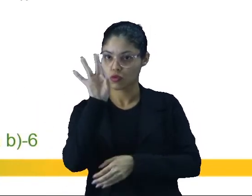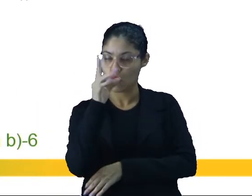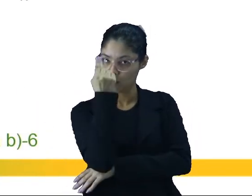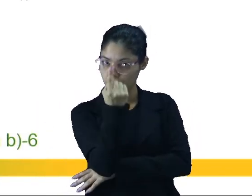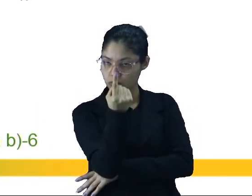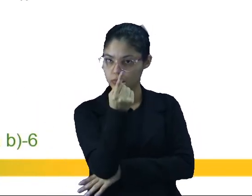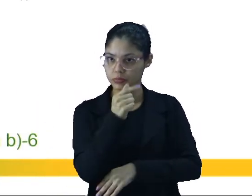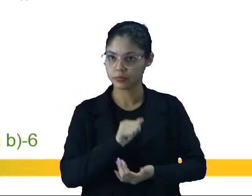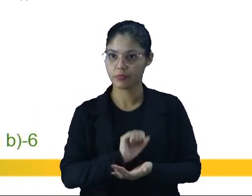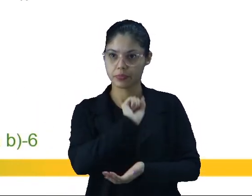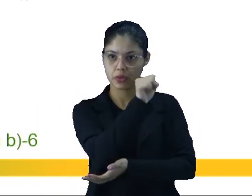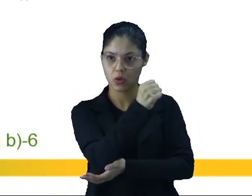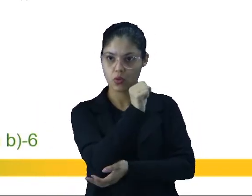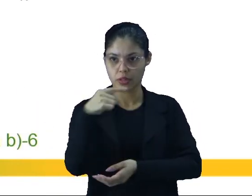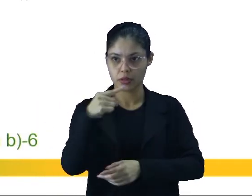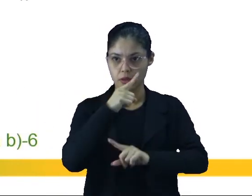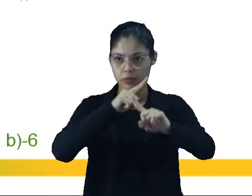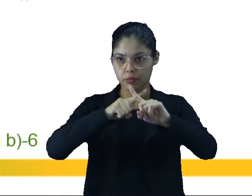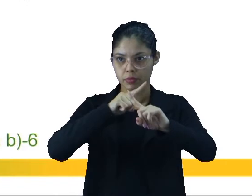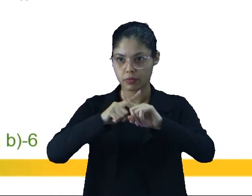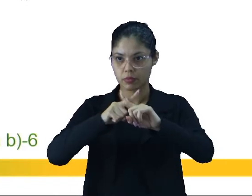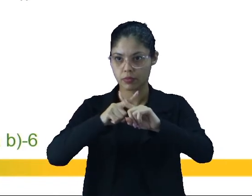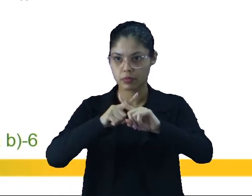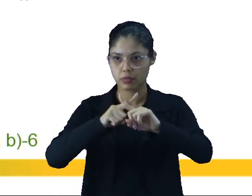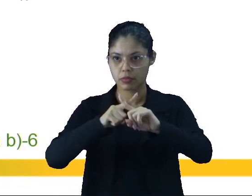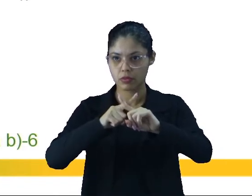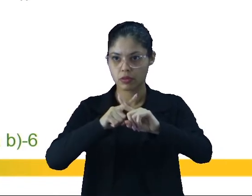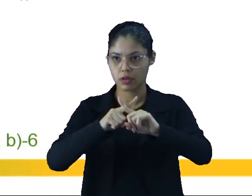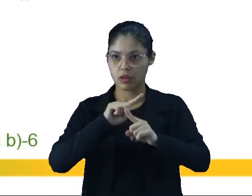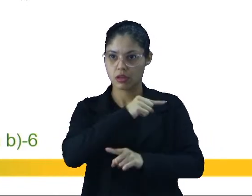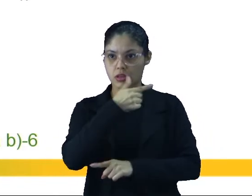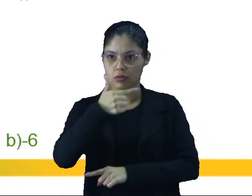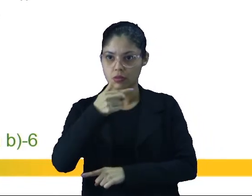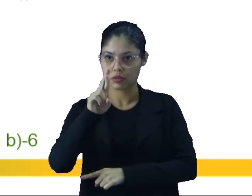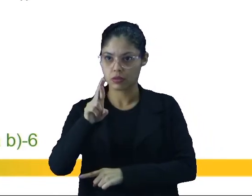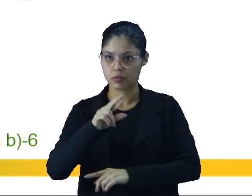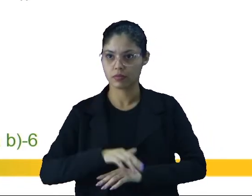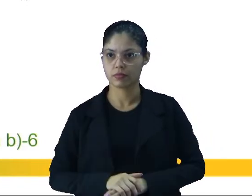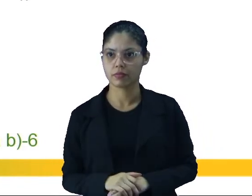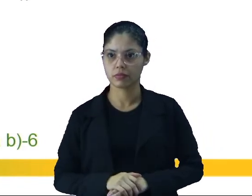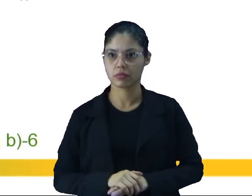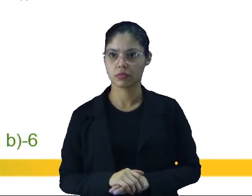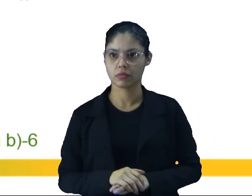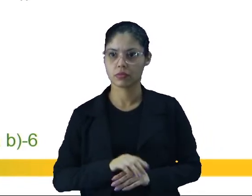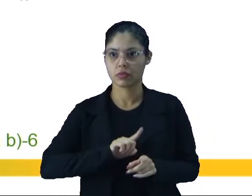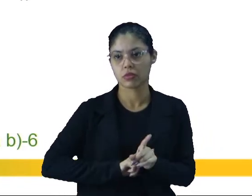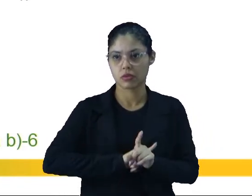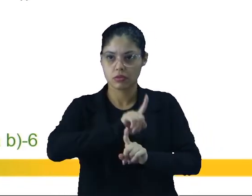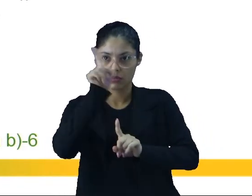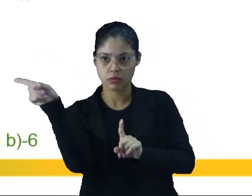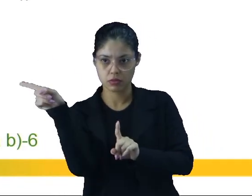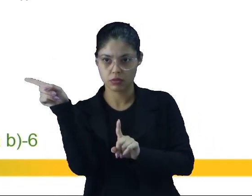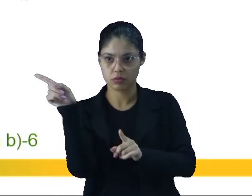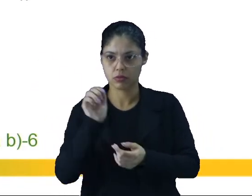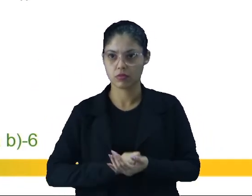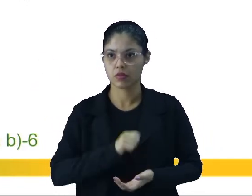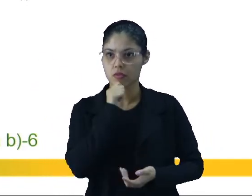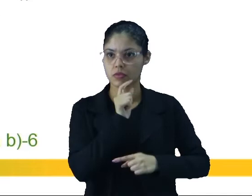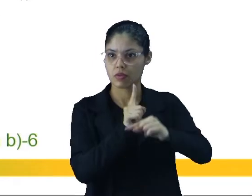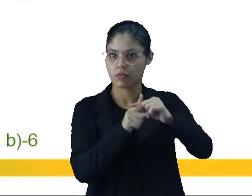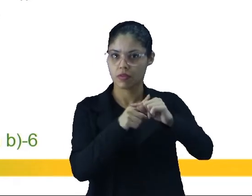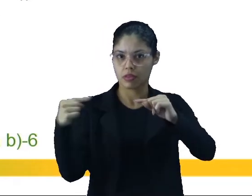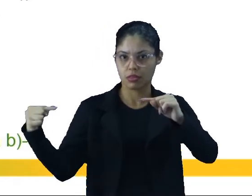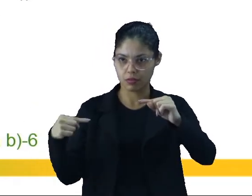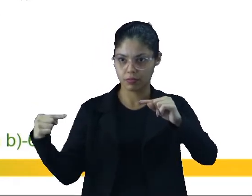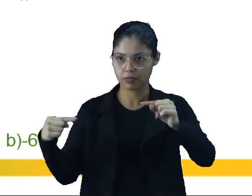variável. O 8 é a multiplicação e 2 vezes R dá 2R. Jogo o 8 para lá, está positivo,